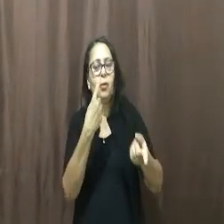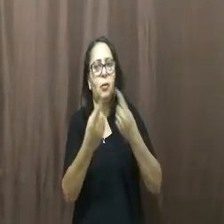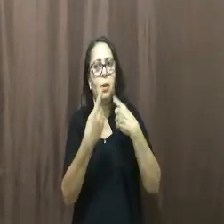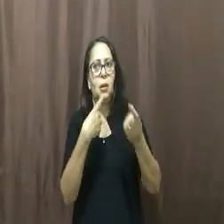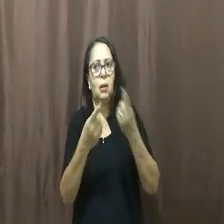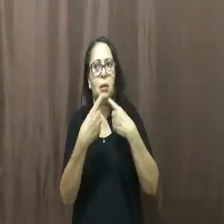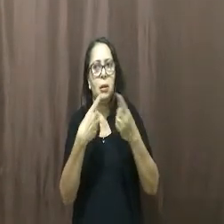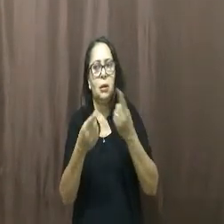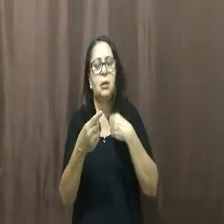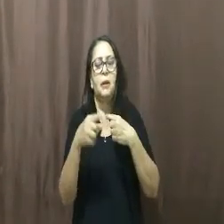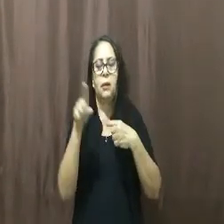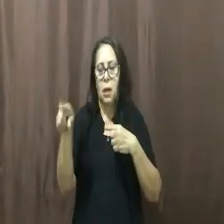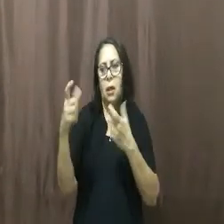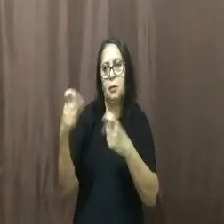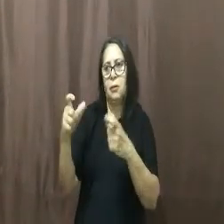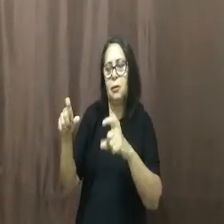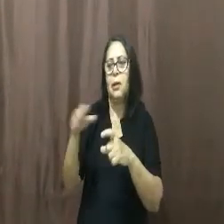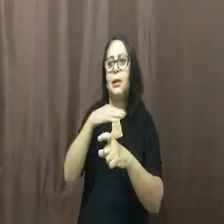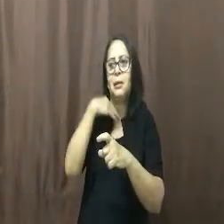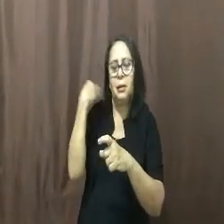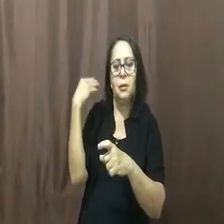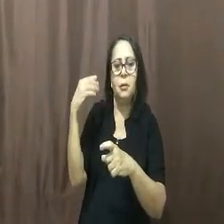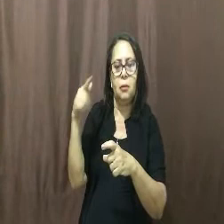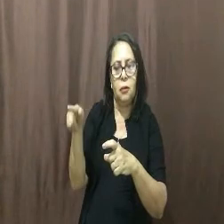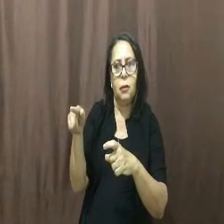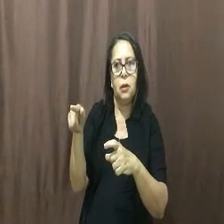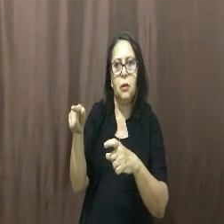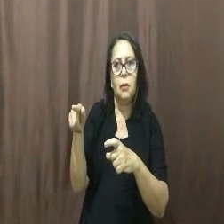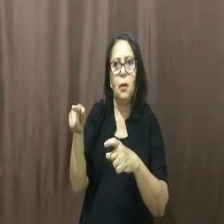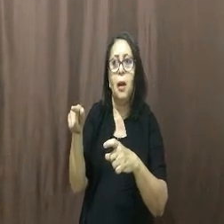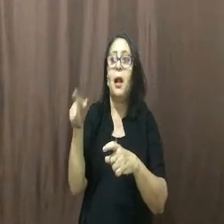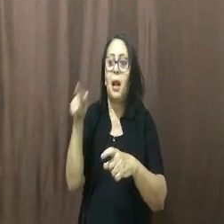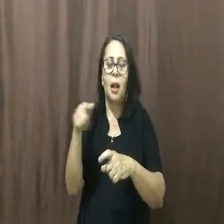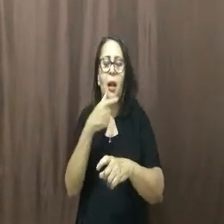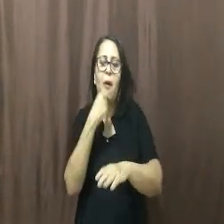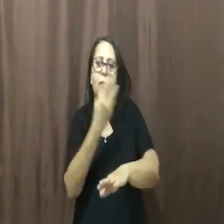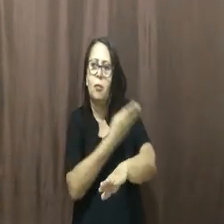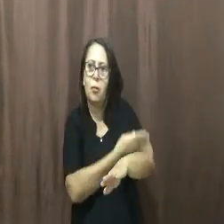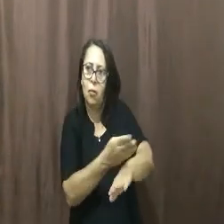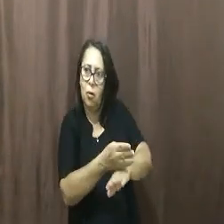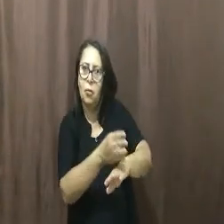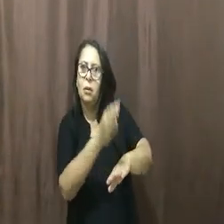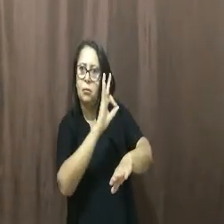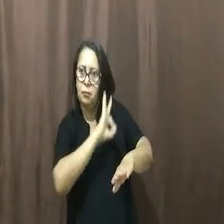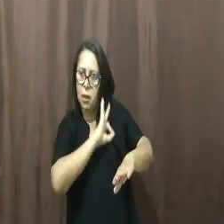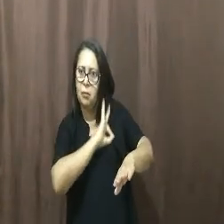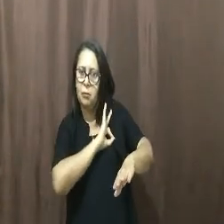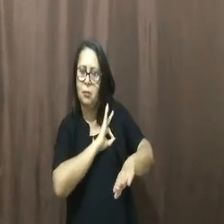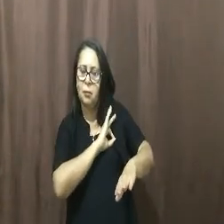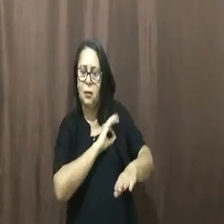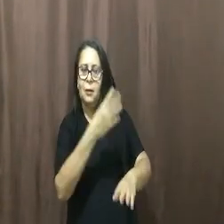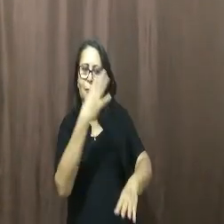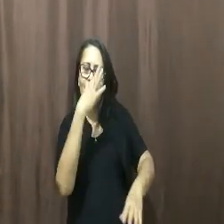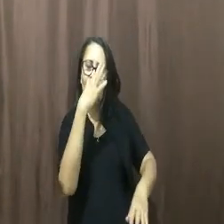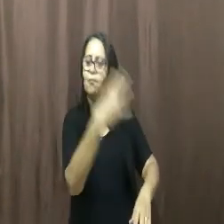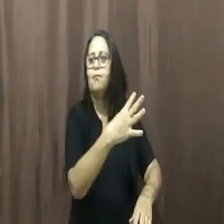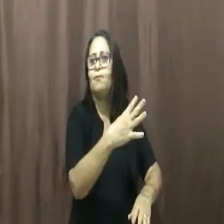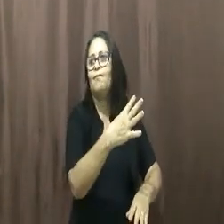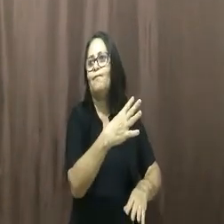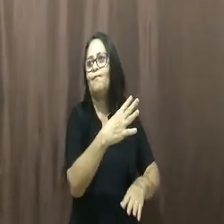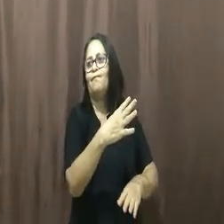entrevistas, lá onde o George Floyd morreu, que dificilmente ele poderia condenar o policial